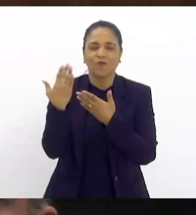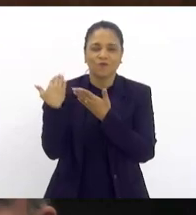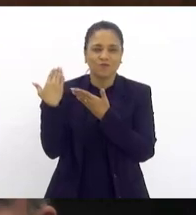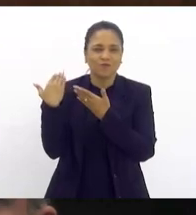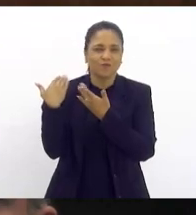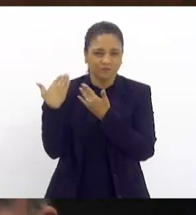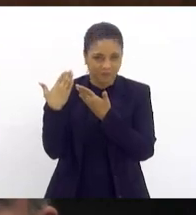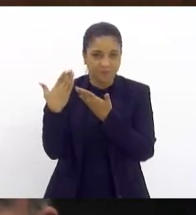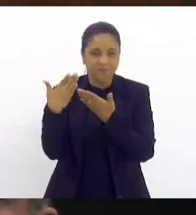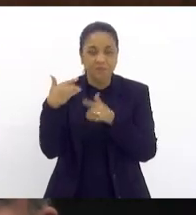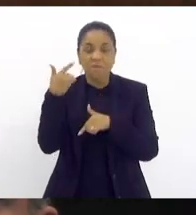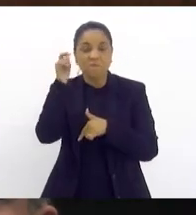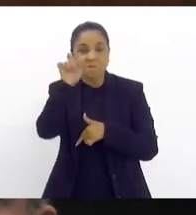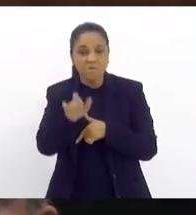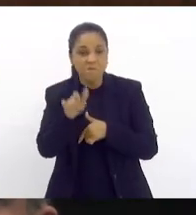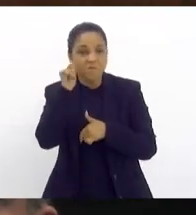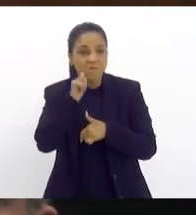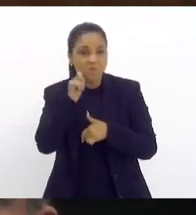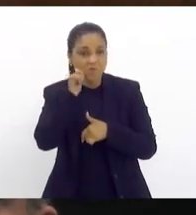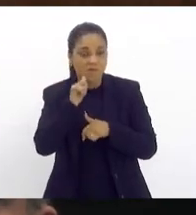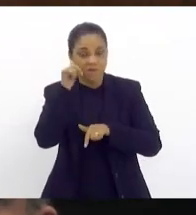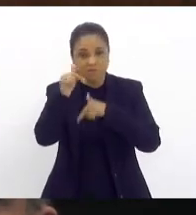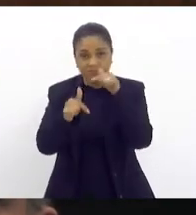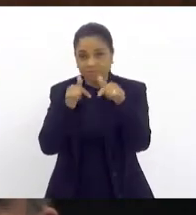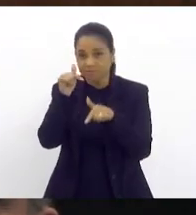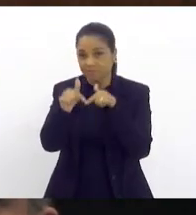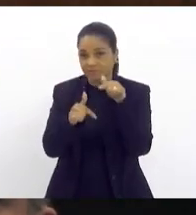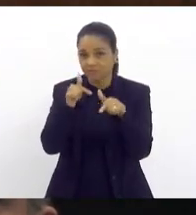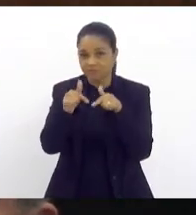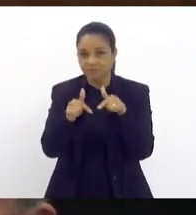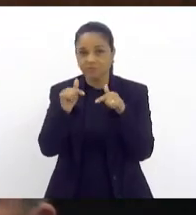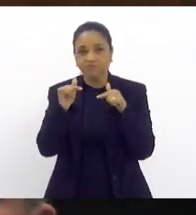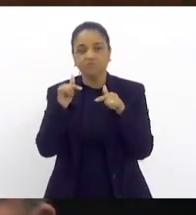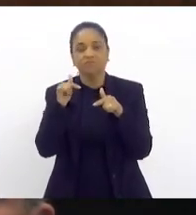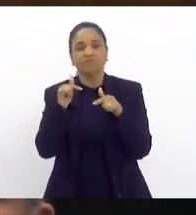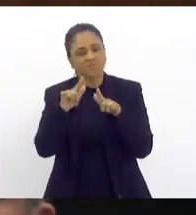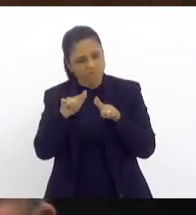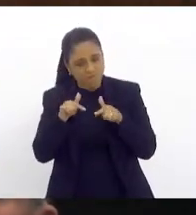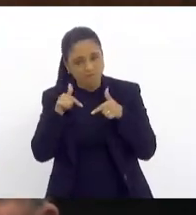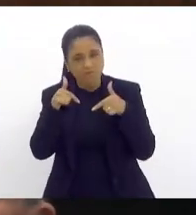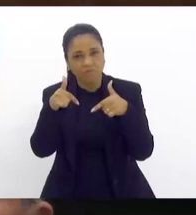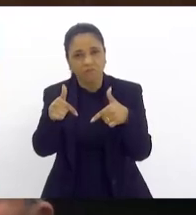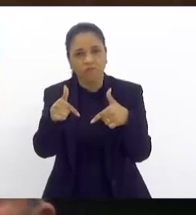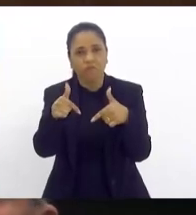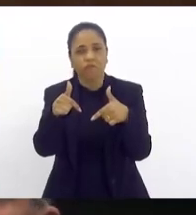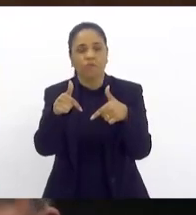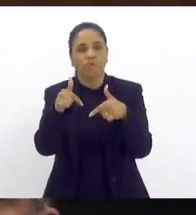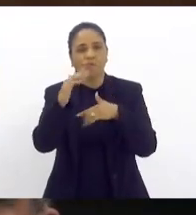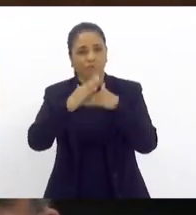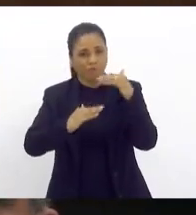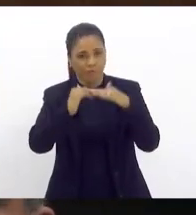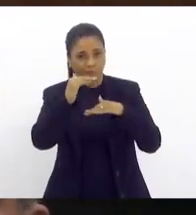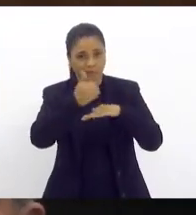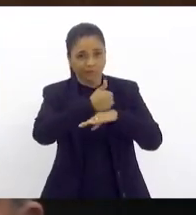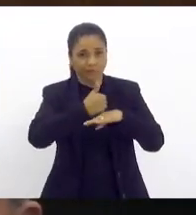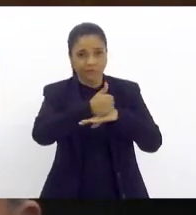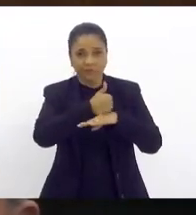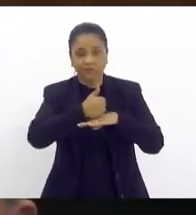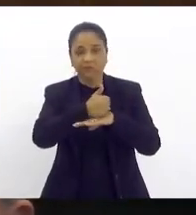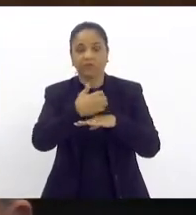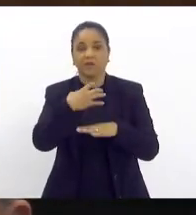trabalhadora dessa mulher com a sua com suas funções e ações Então nesse sentido é fundamental